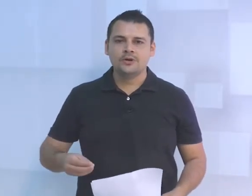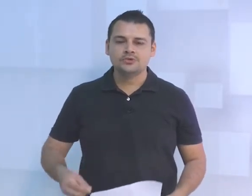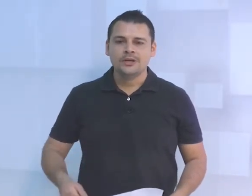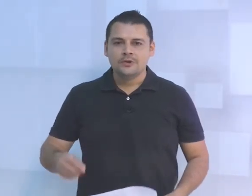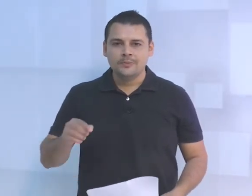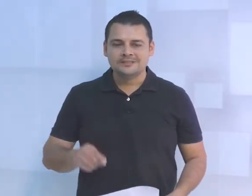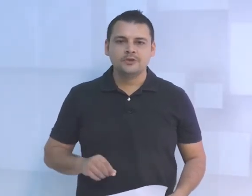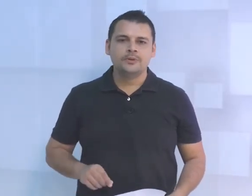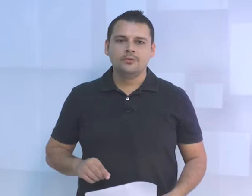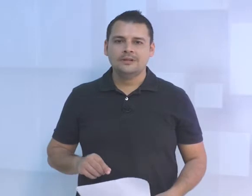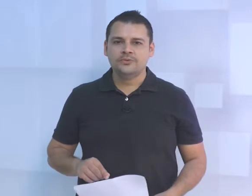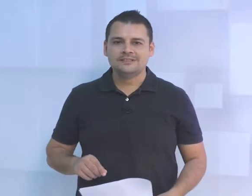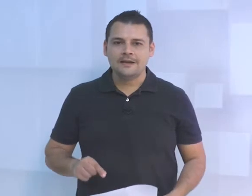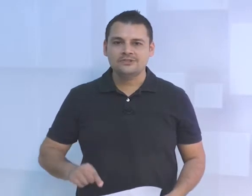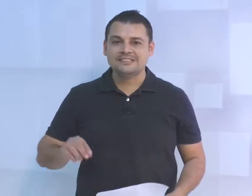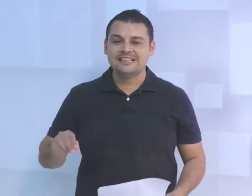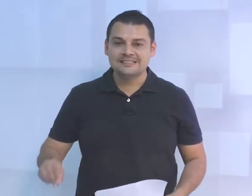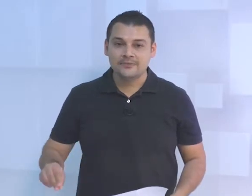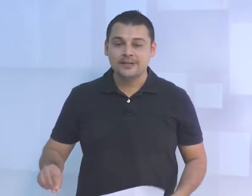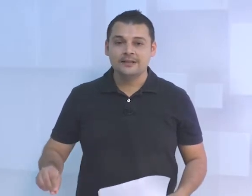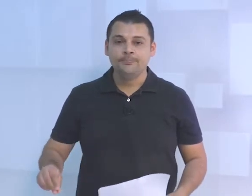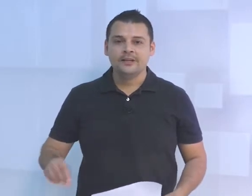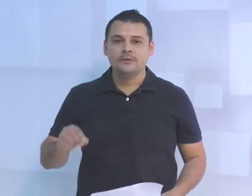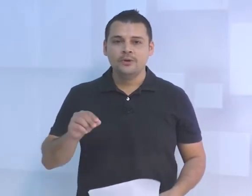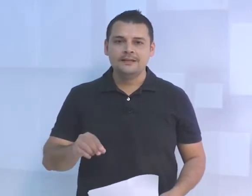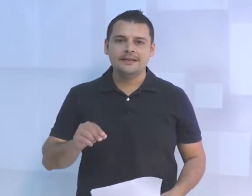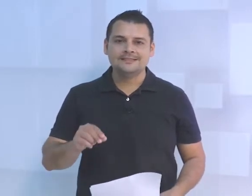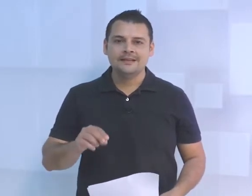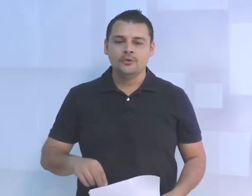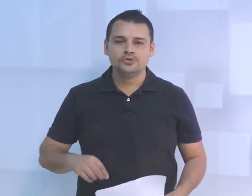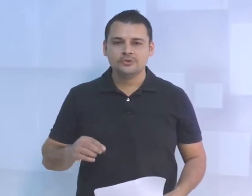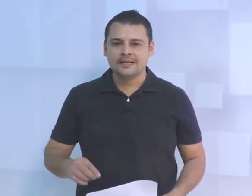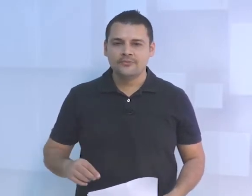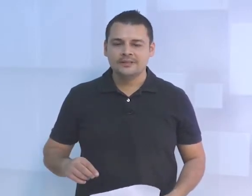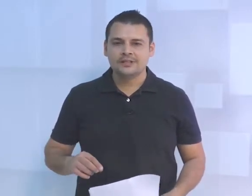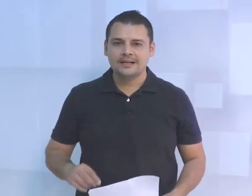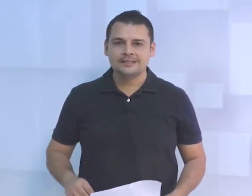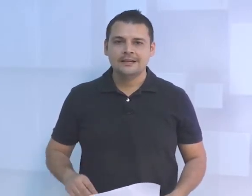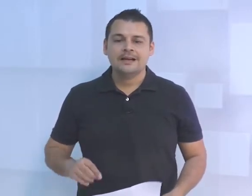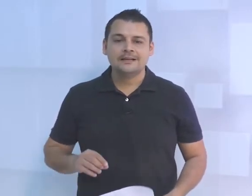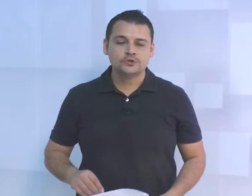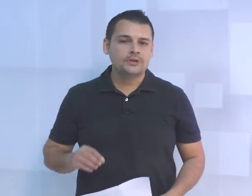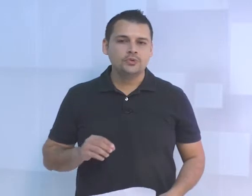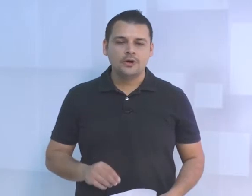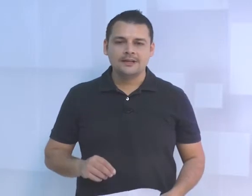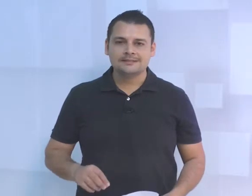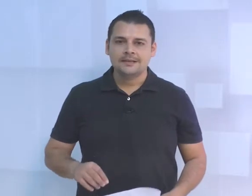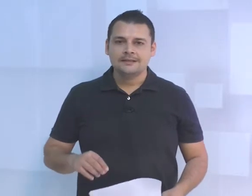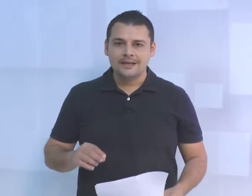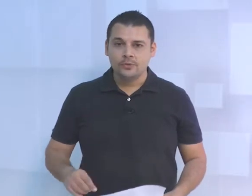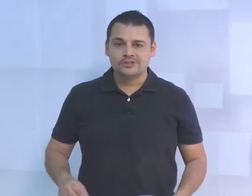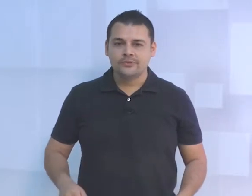jogos começando pelo adversário de sexta feira o linense o jogo será fora de casa às oito horas